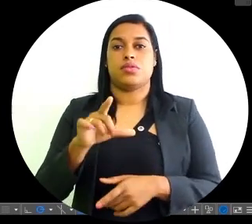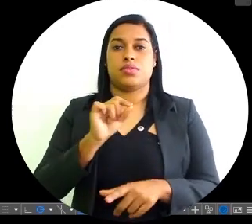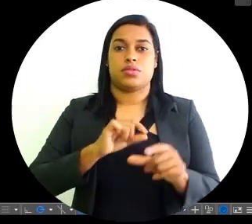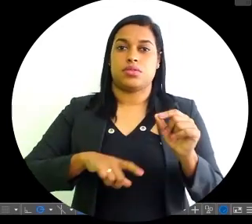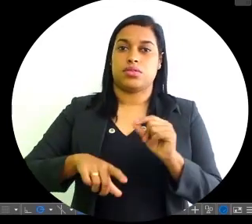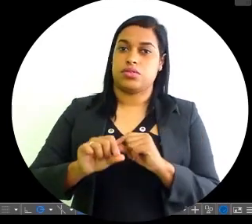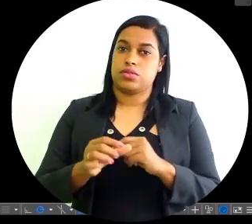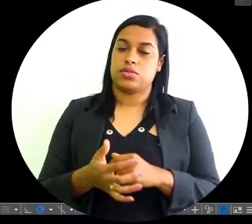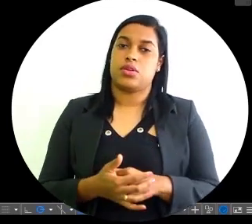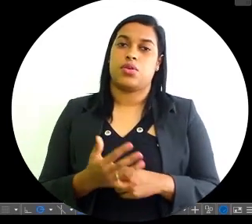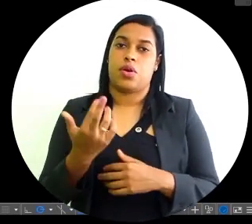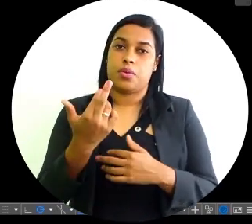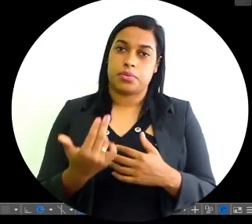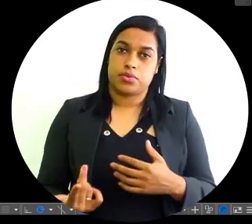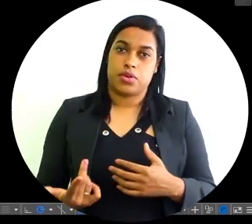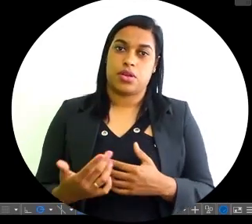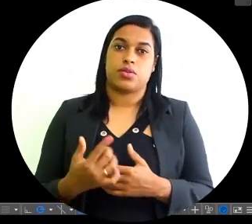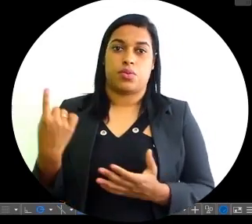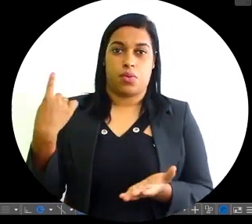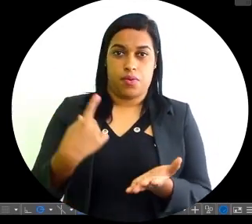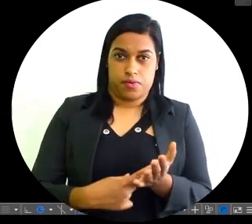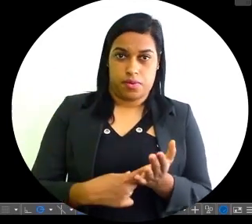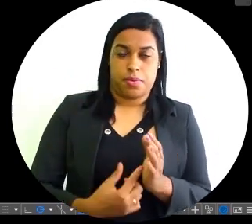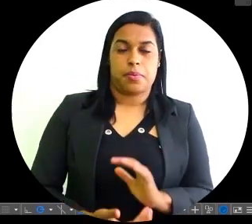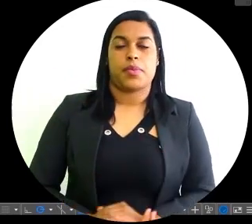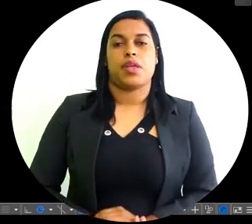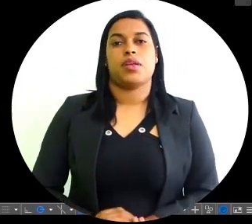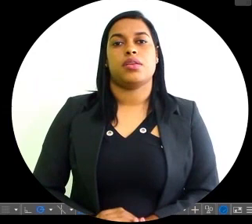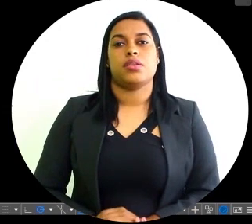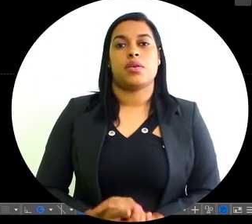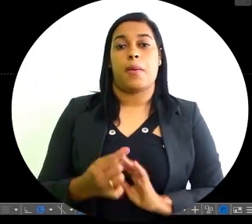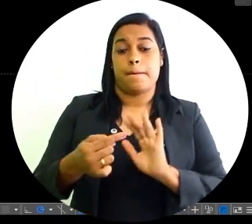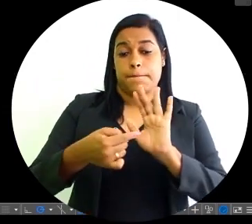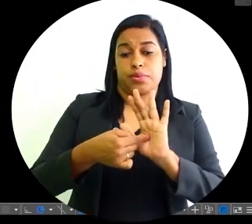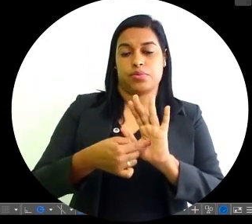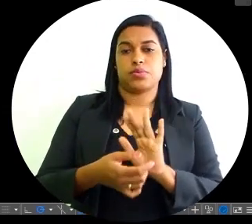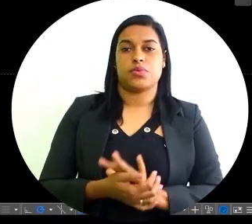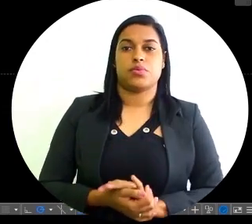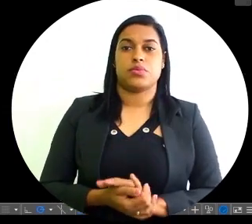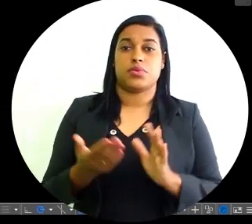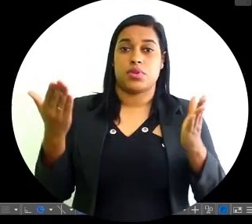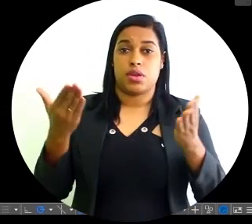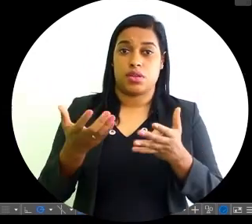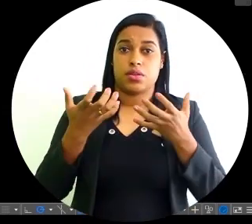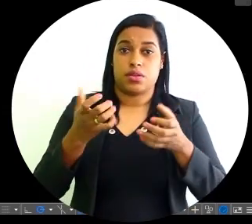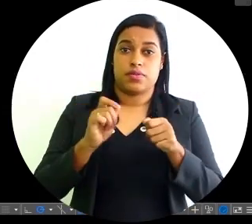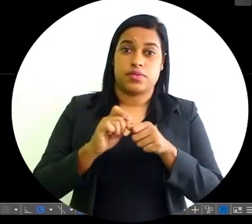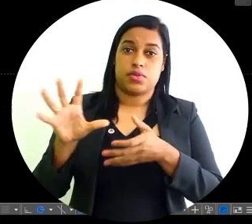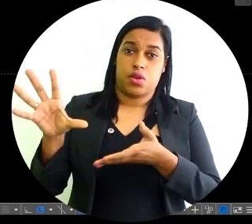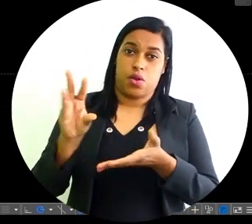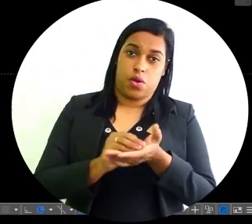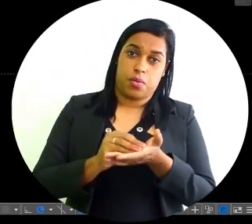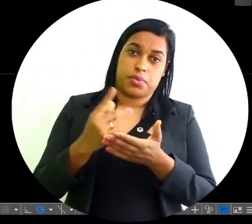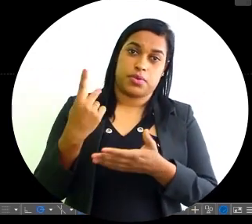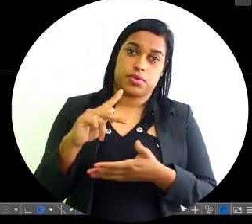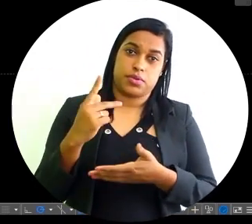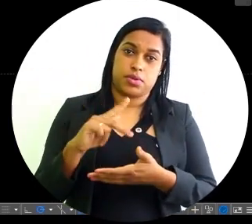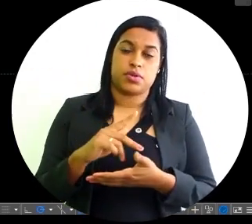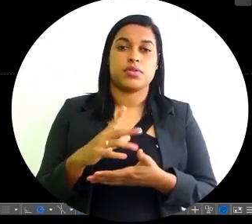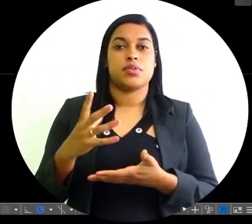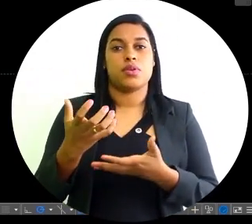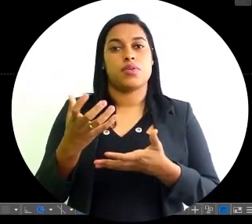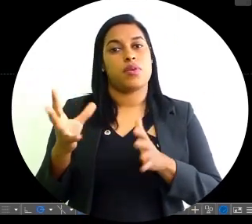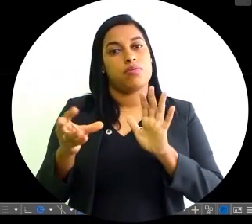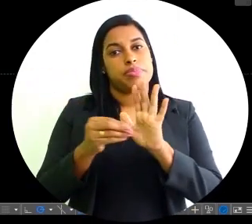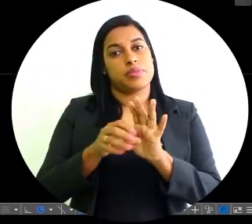selecionei o objeto, confirmei, cliquei sobre um ponto base e eu quero fazer uma cópia nessa, eu vou colocar o mouse